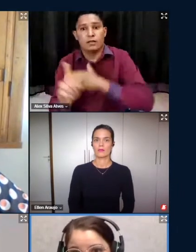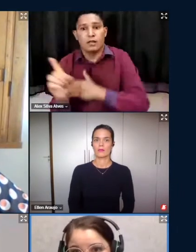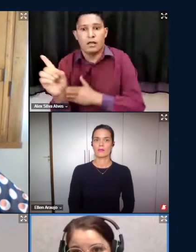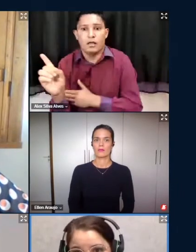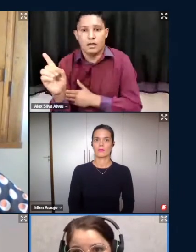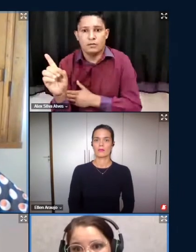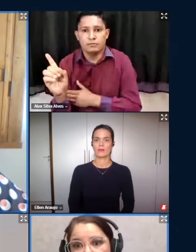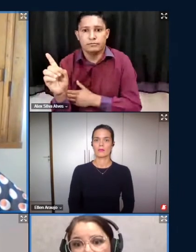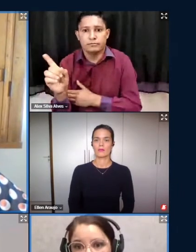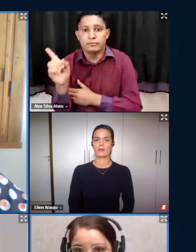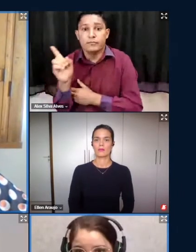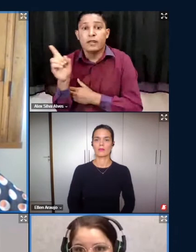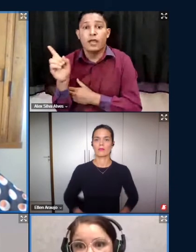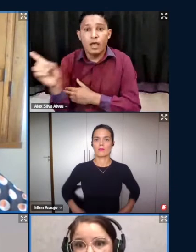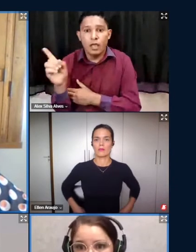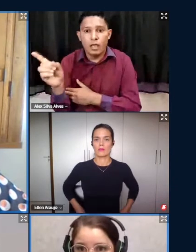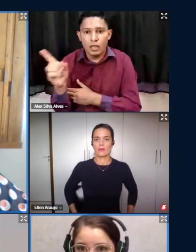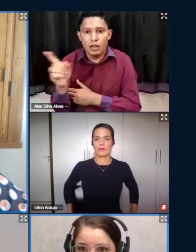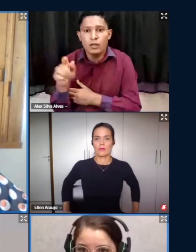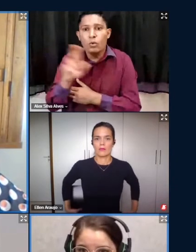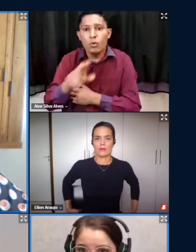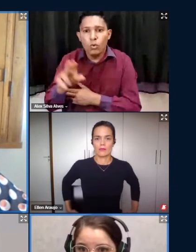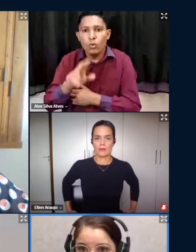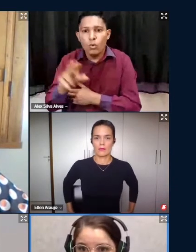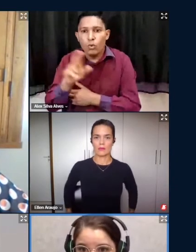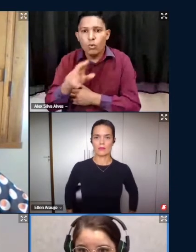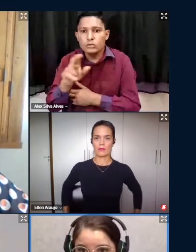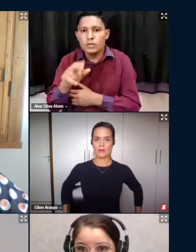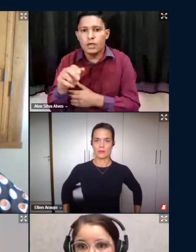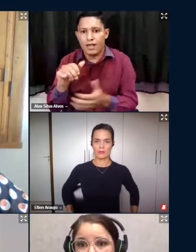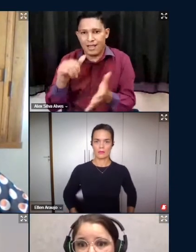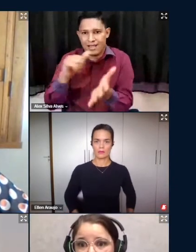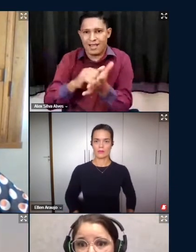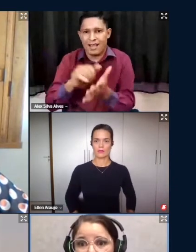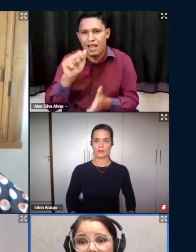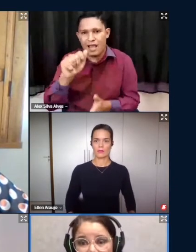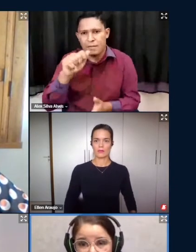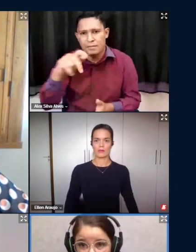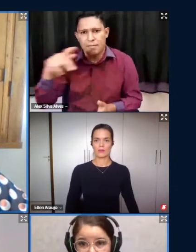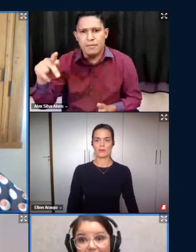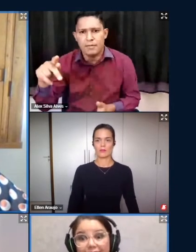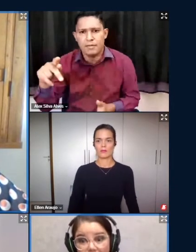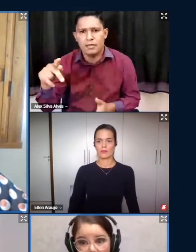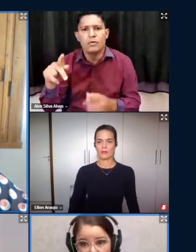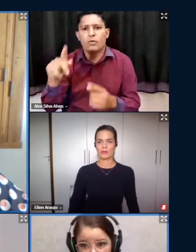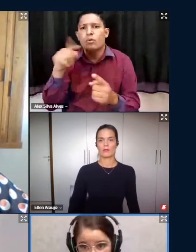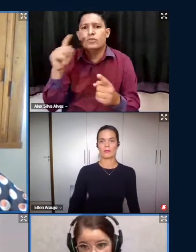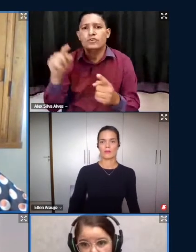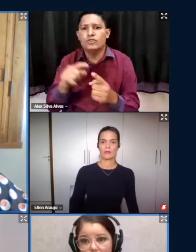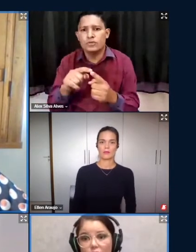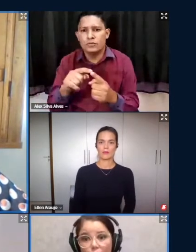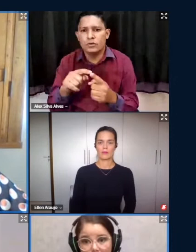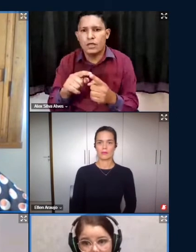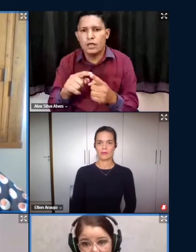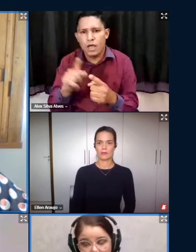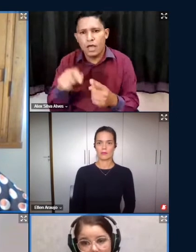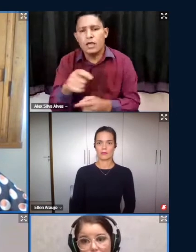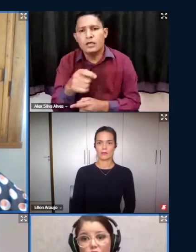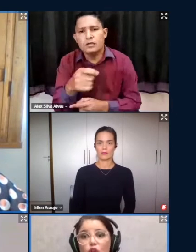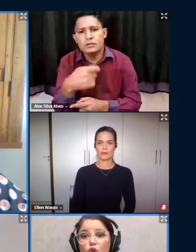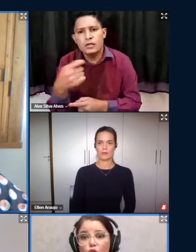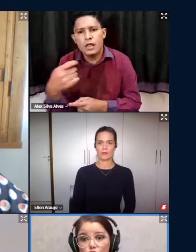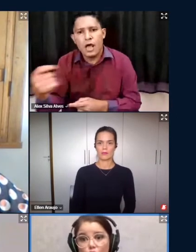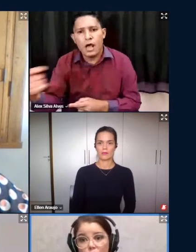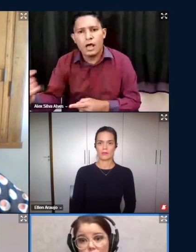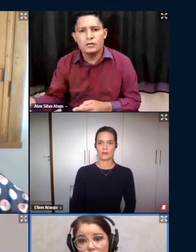Ribenar, que é utilizado um avatar. Mas esse avatar tem movimento, é um